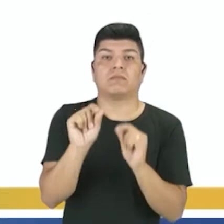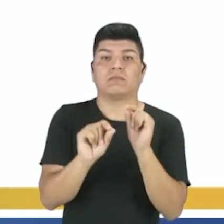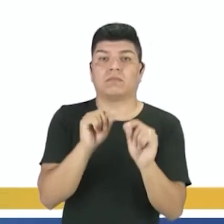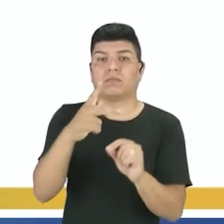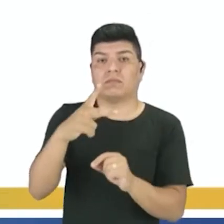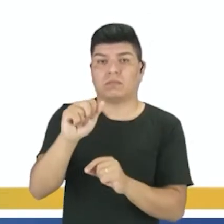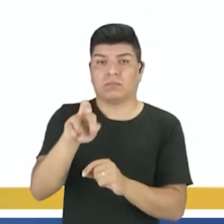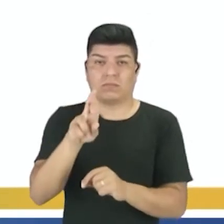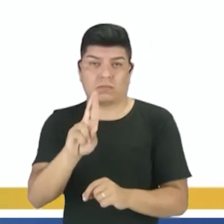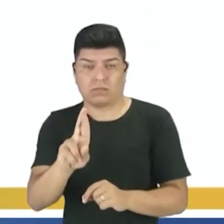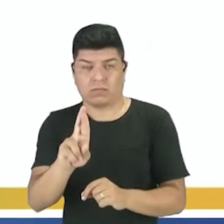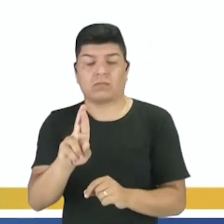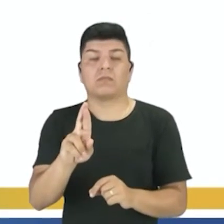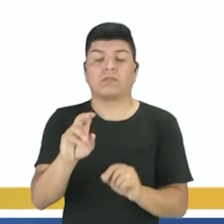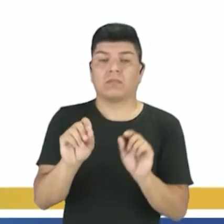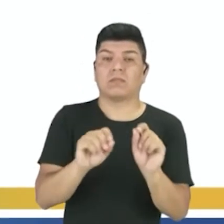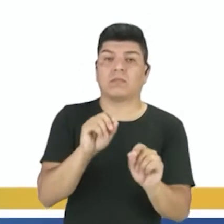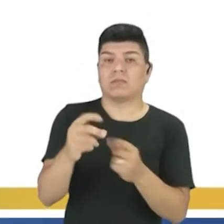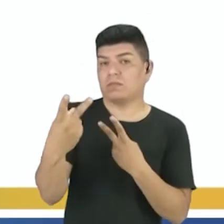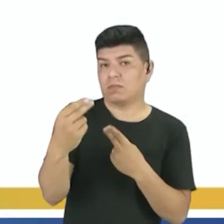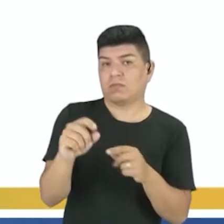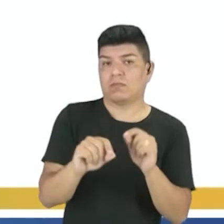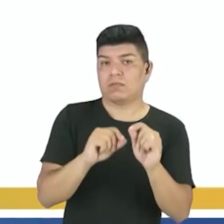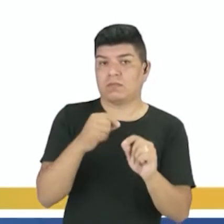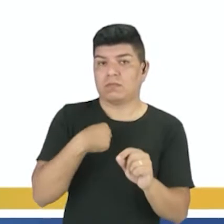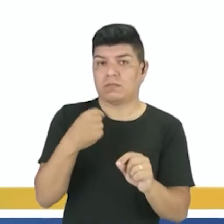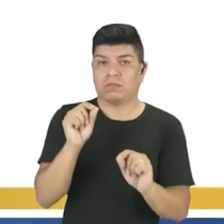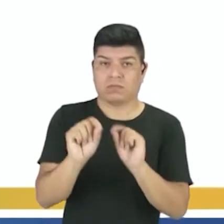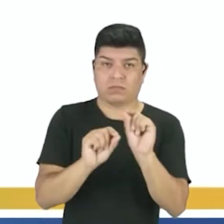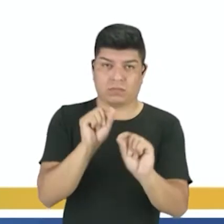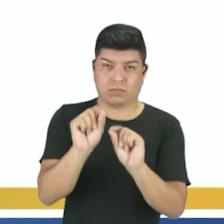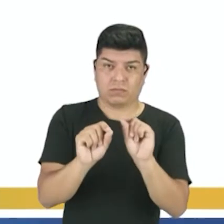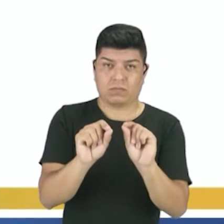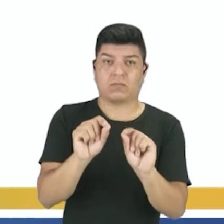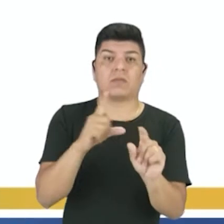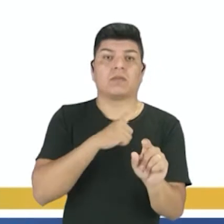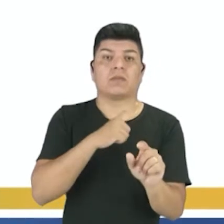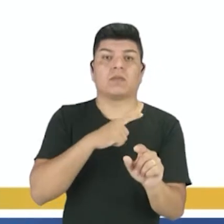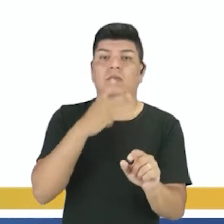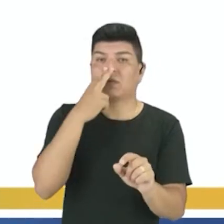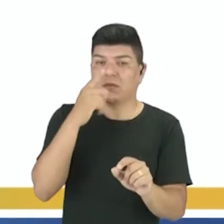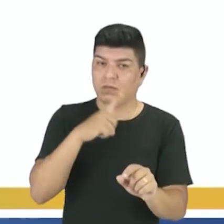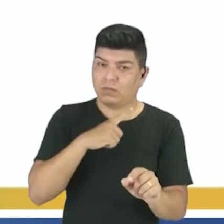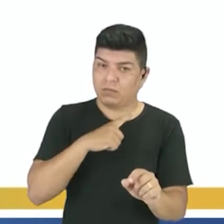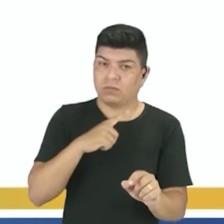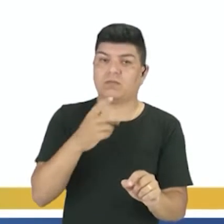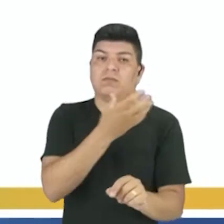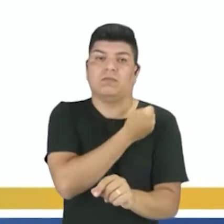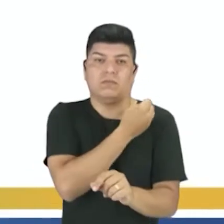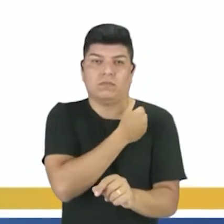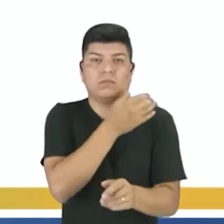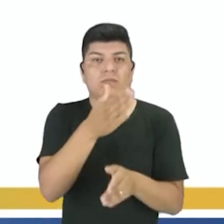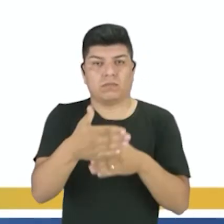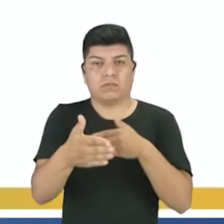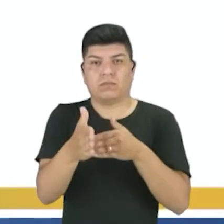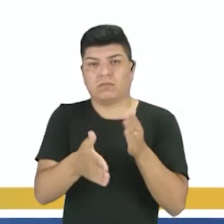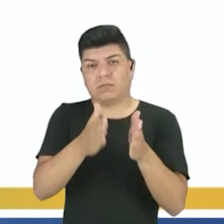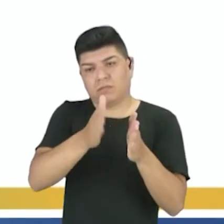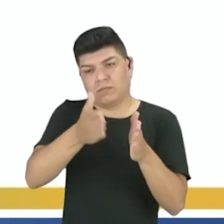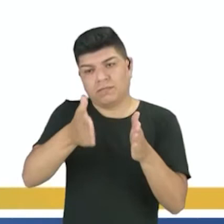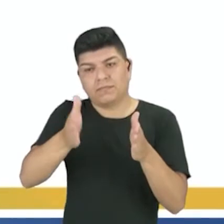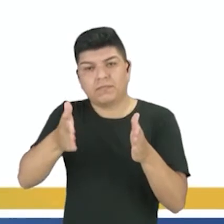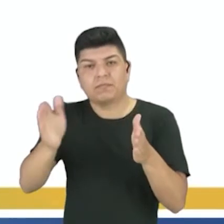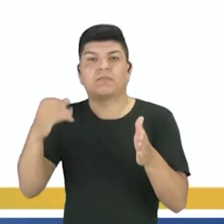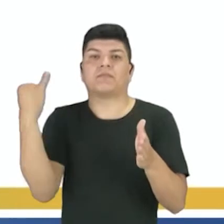par ordenado. Esse termo é dito ordenado porque existe uma ordem entre os números. E essa ordem é